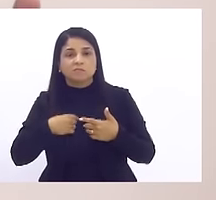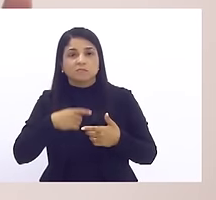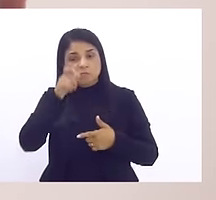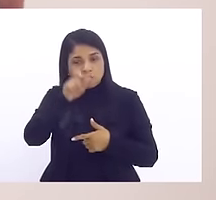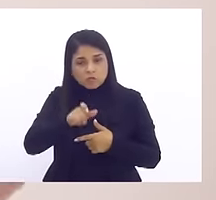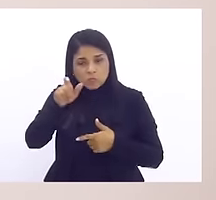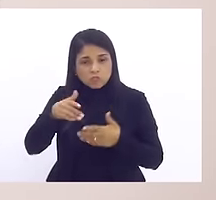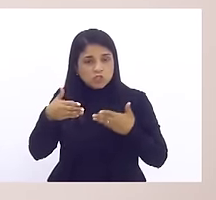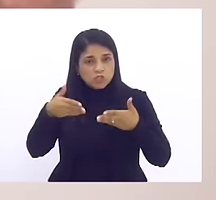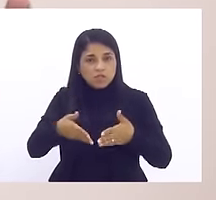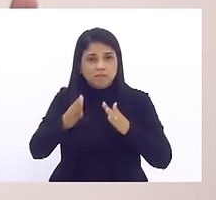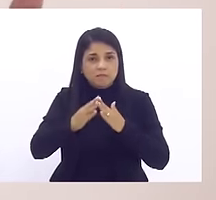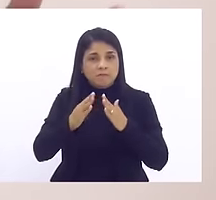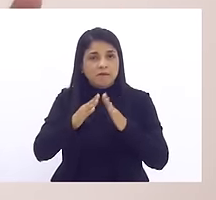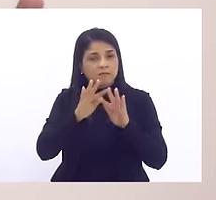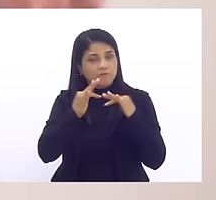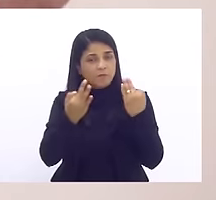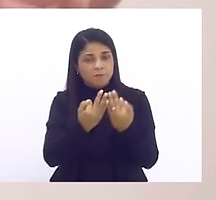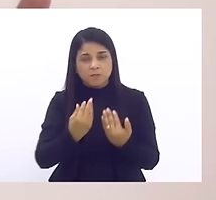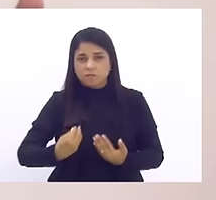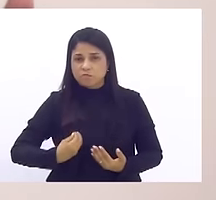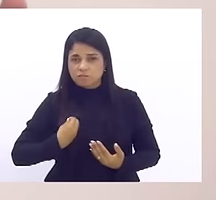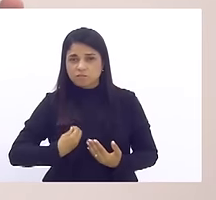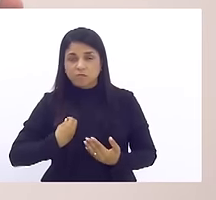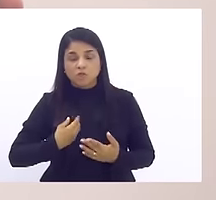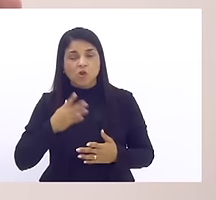com sua família E fica horas